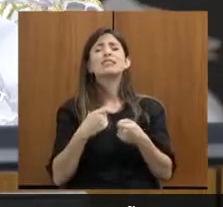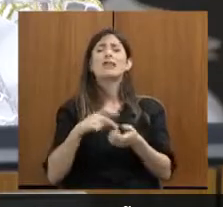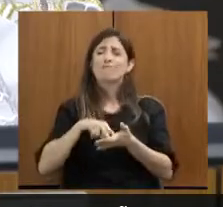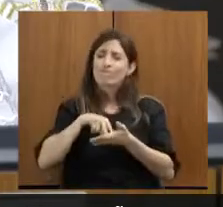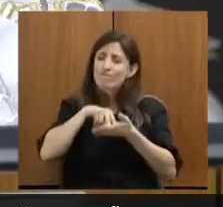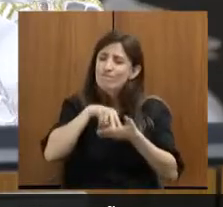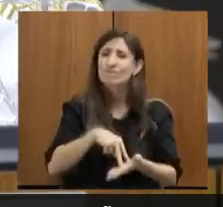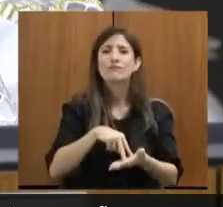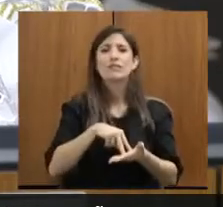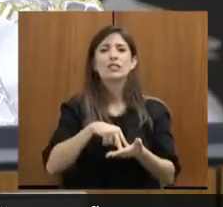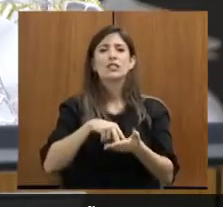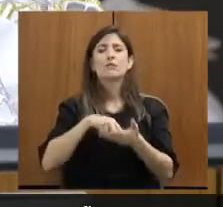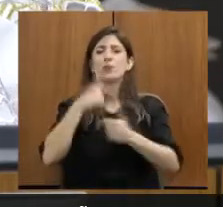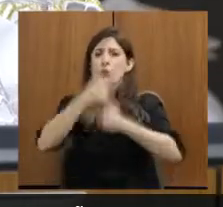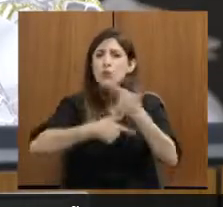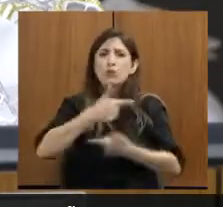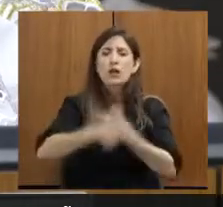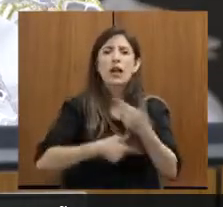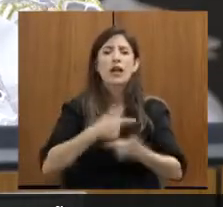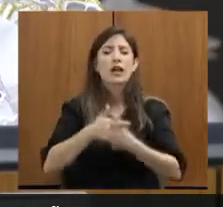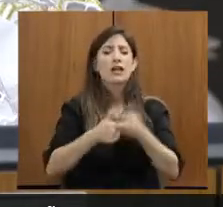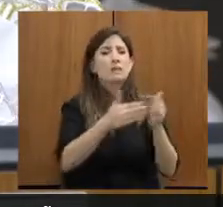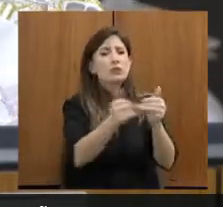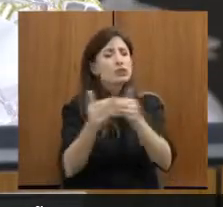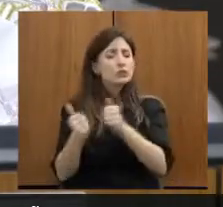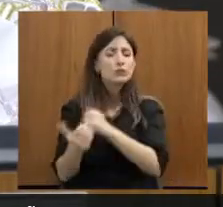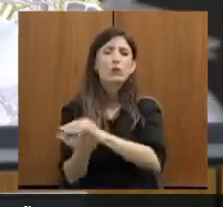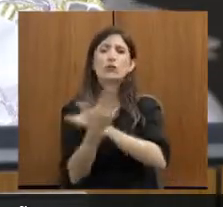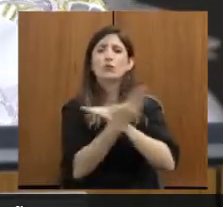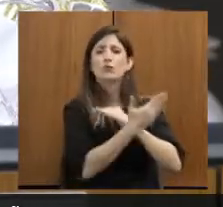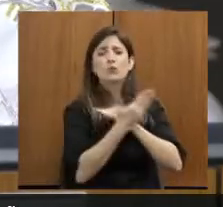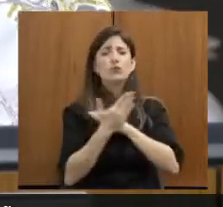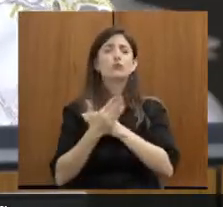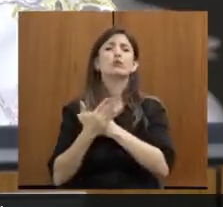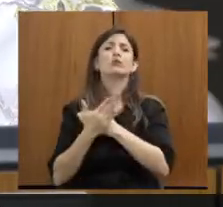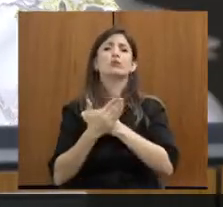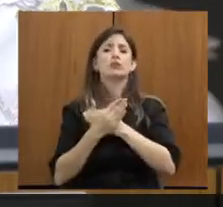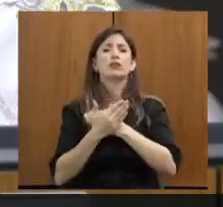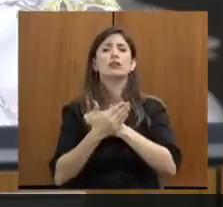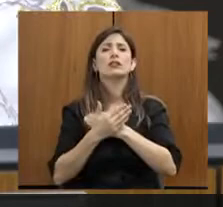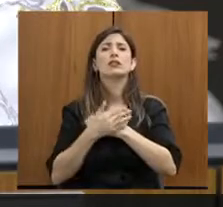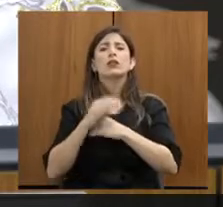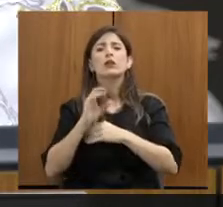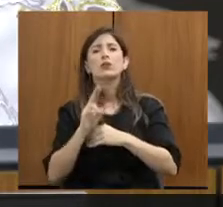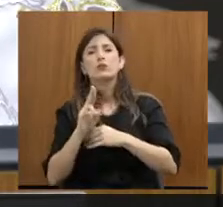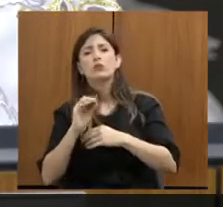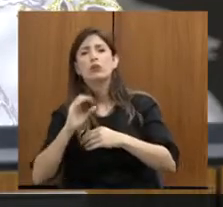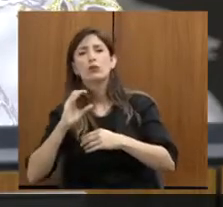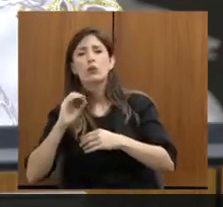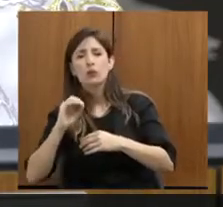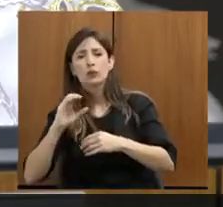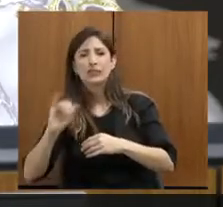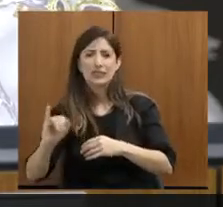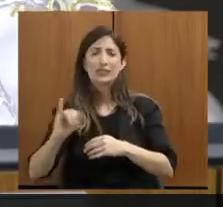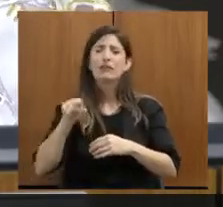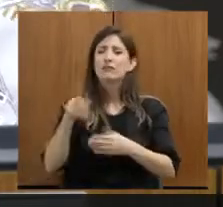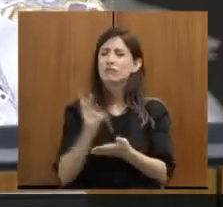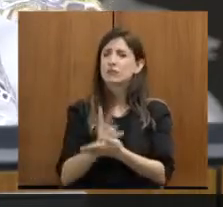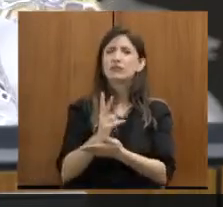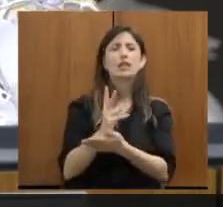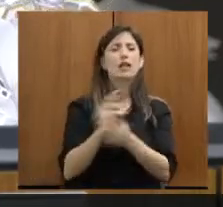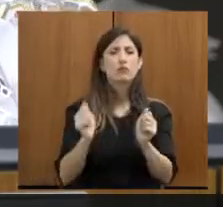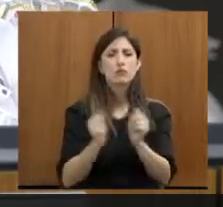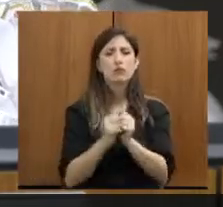com ajuda dos links com ajuda de um coçe que um conci sempre está conosco todos